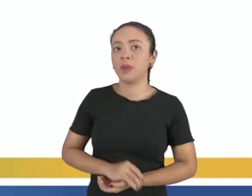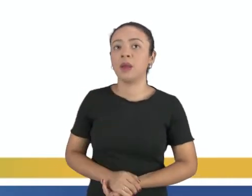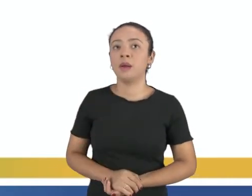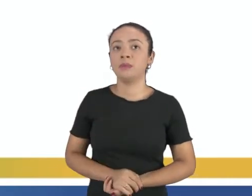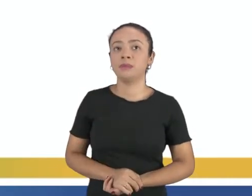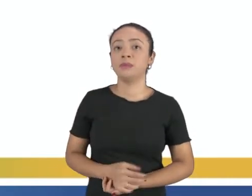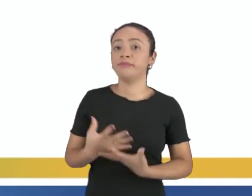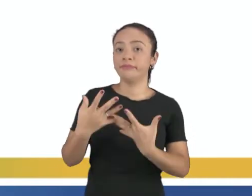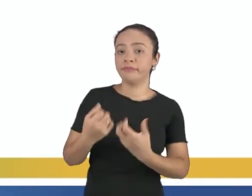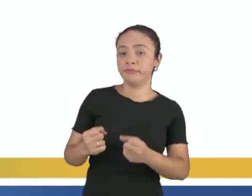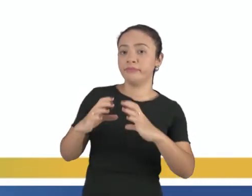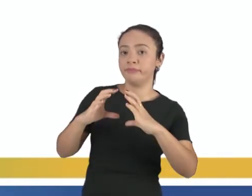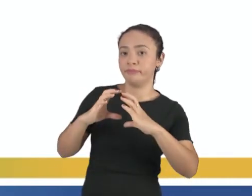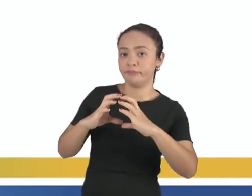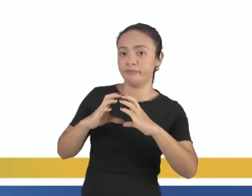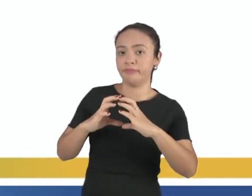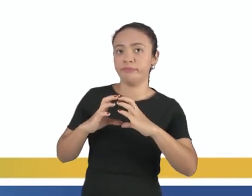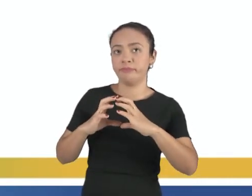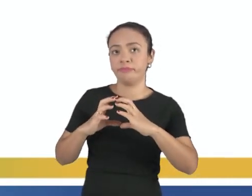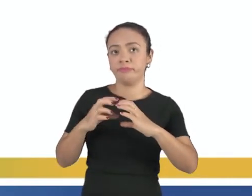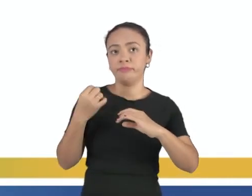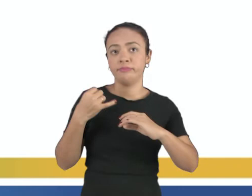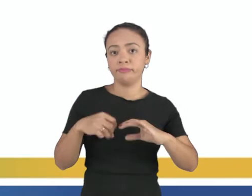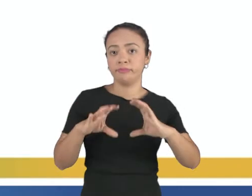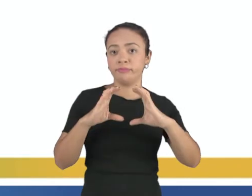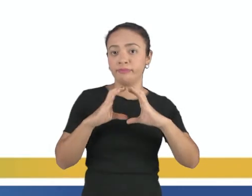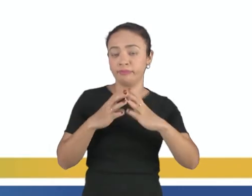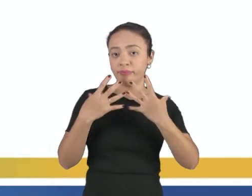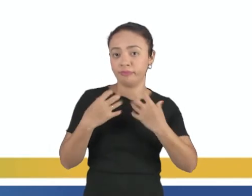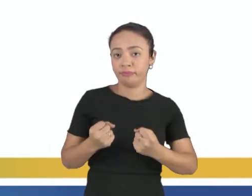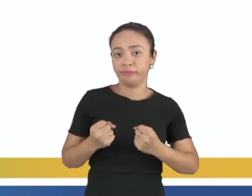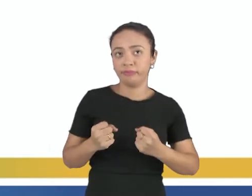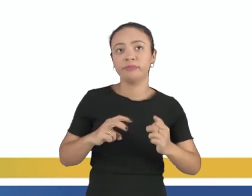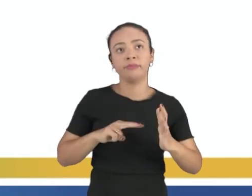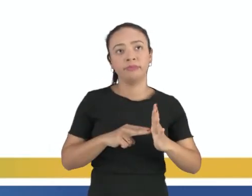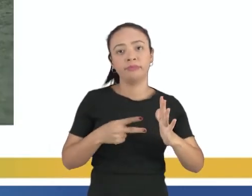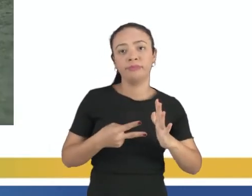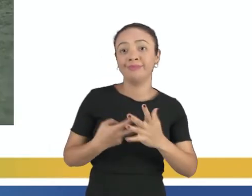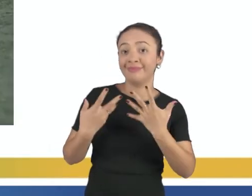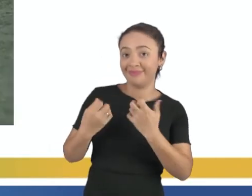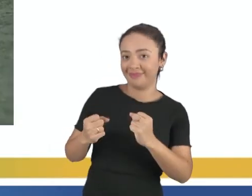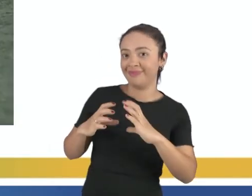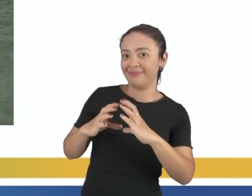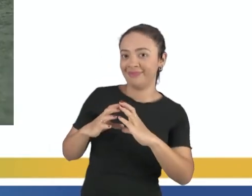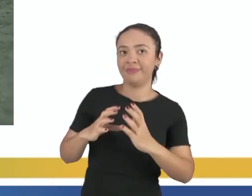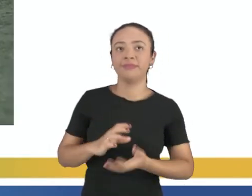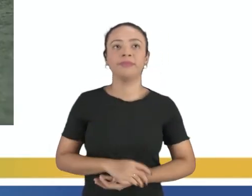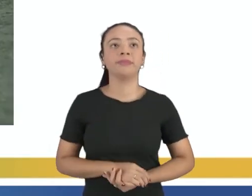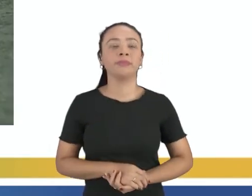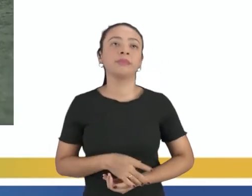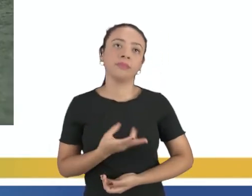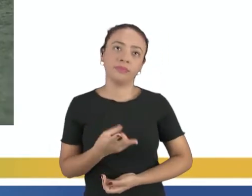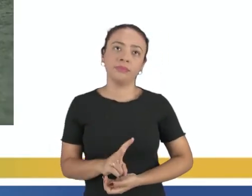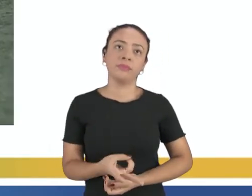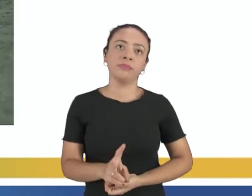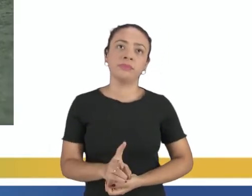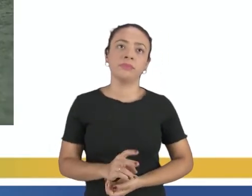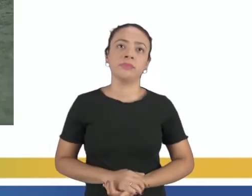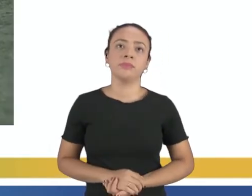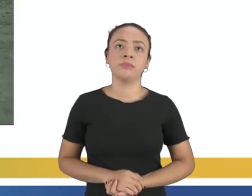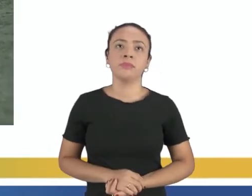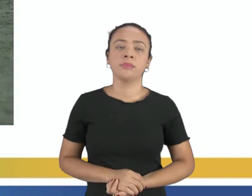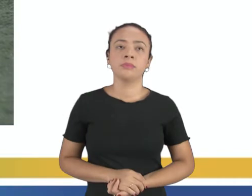2 está recebendo essa bola. Se ele recebe, é o fundamento da recepção, tá?